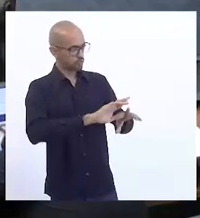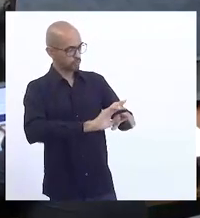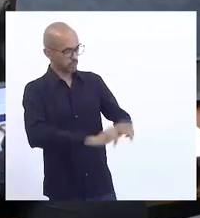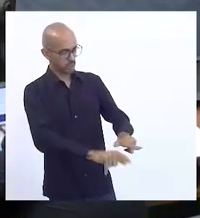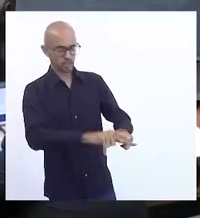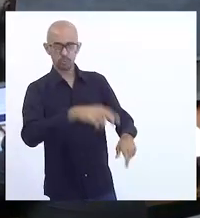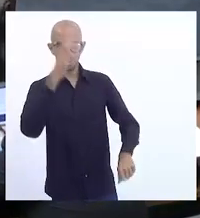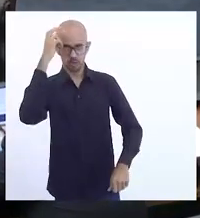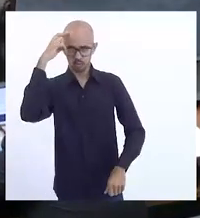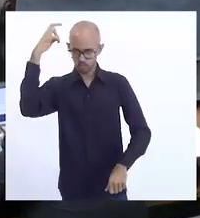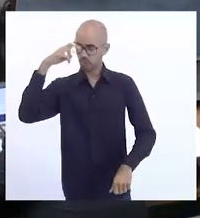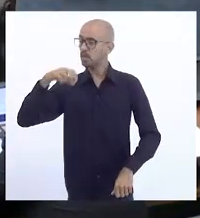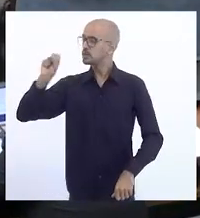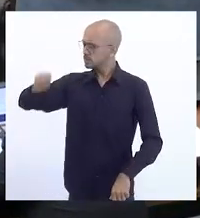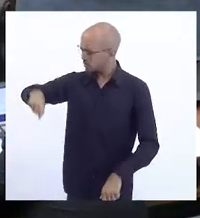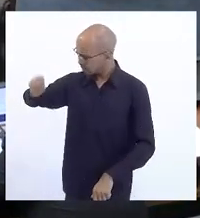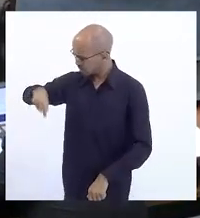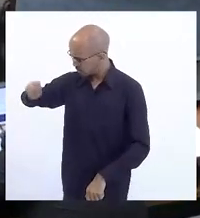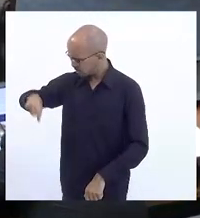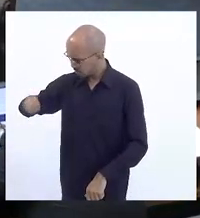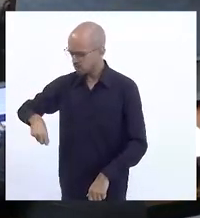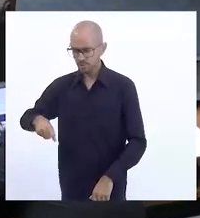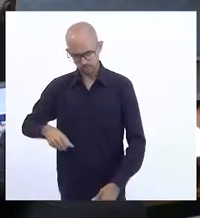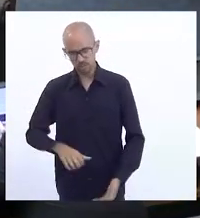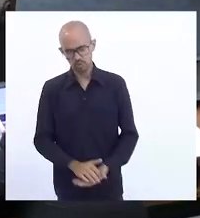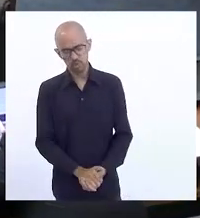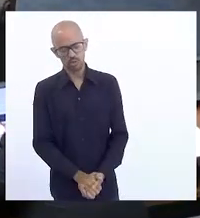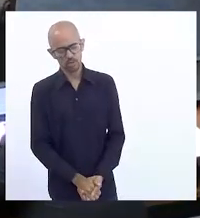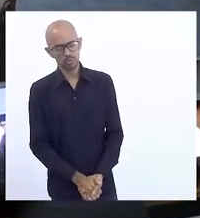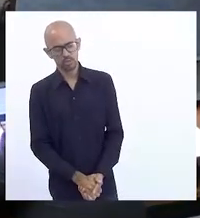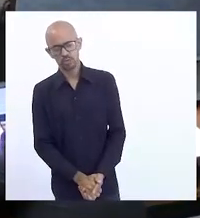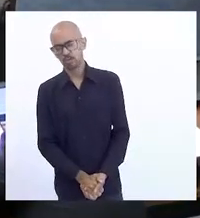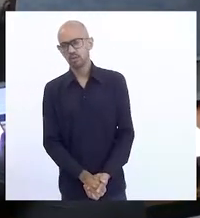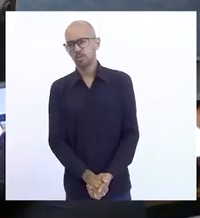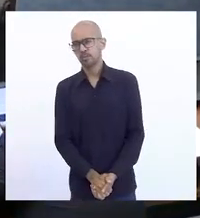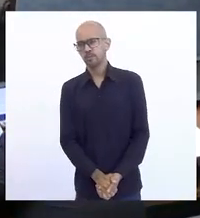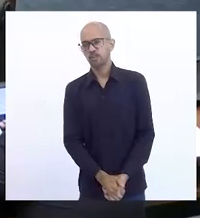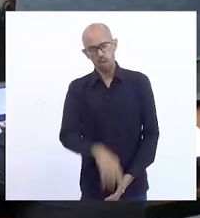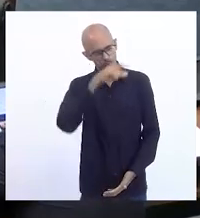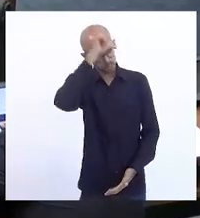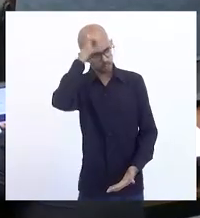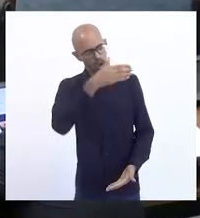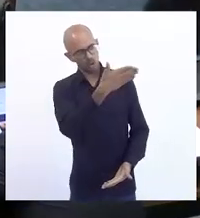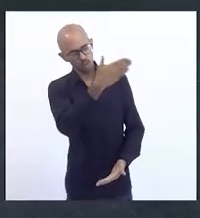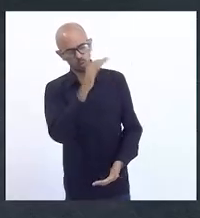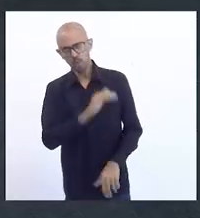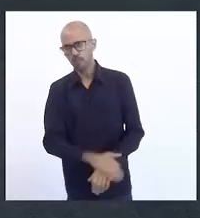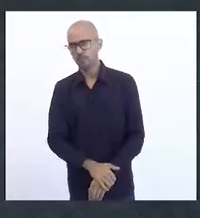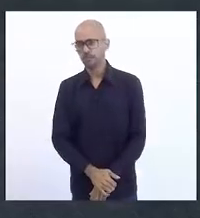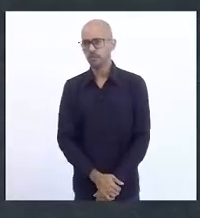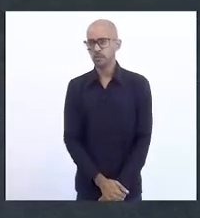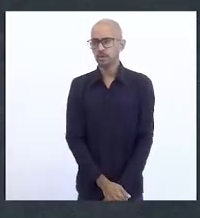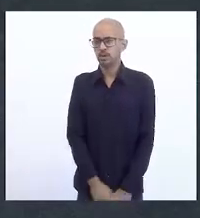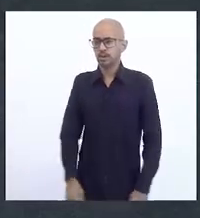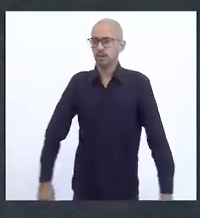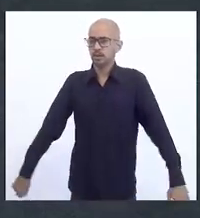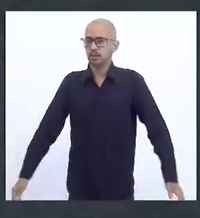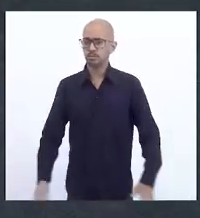Cultura? Sim, senhor. Deputado Luiz Paulo. Senhor presidente,